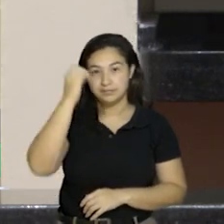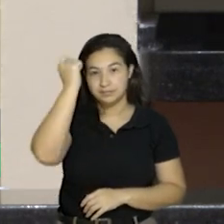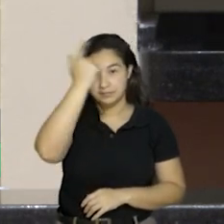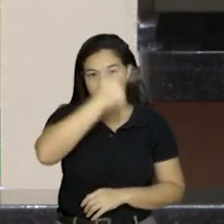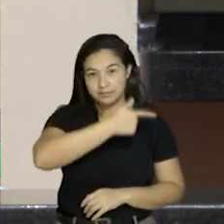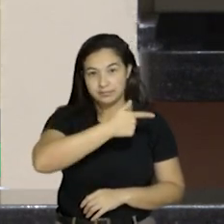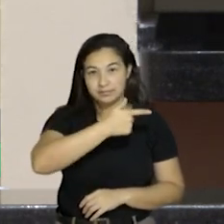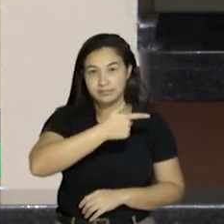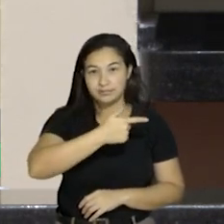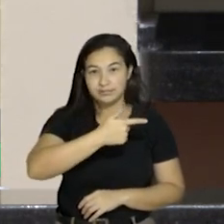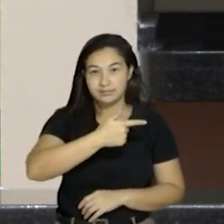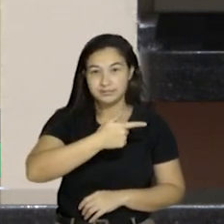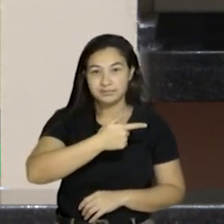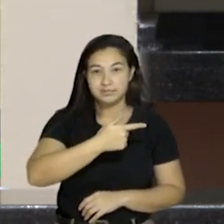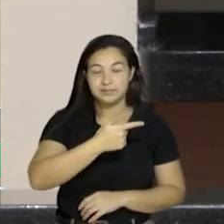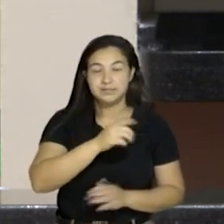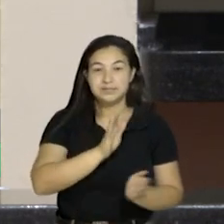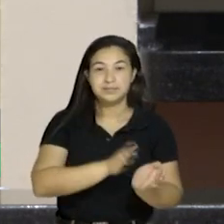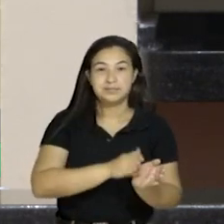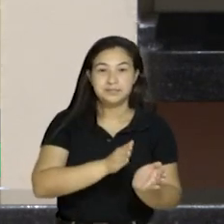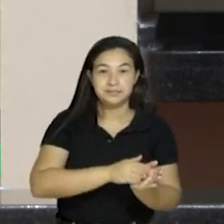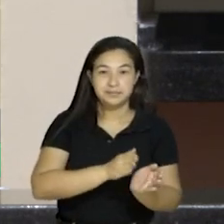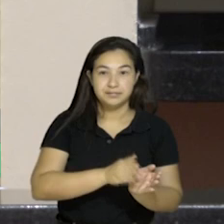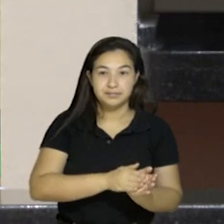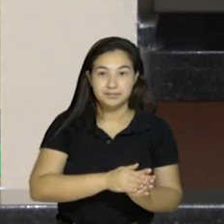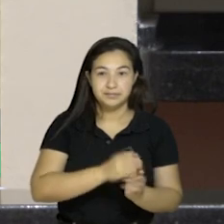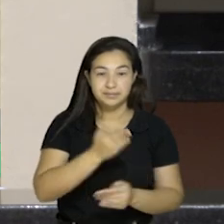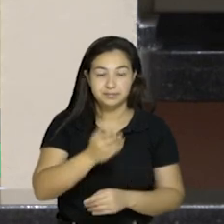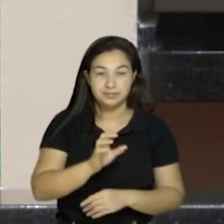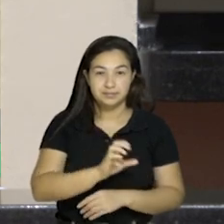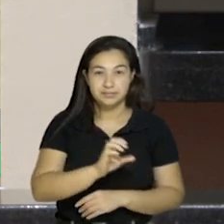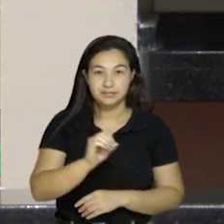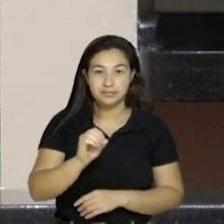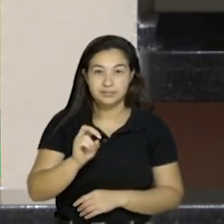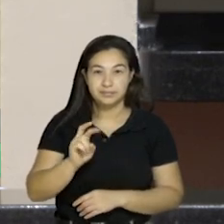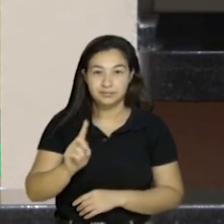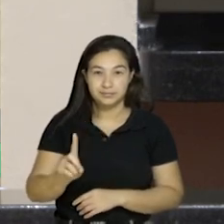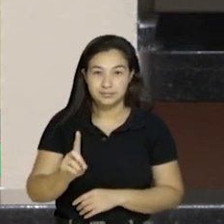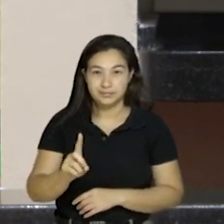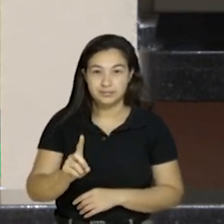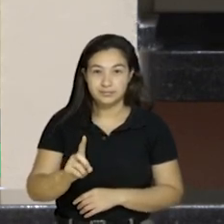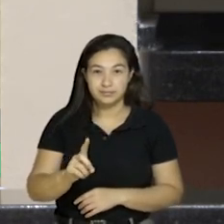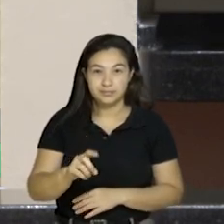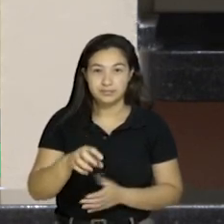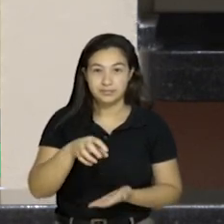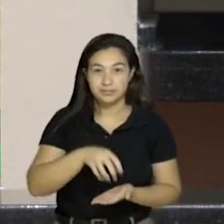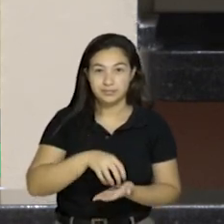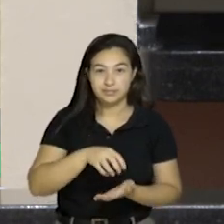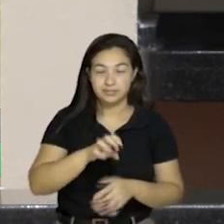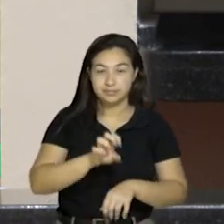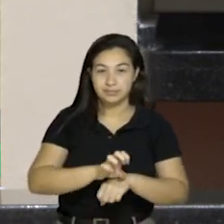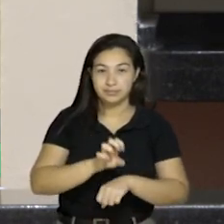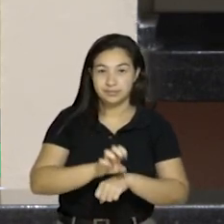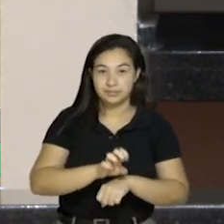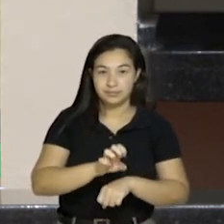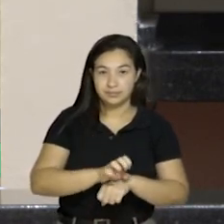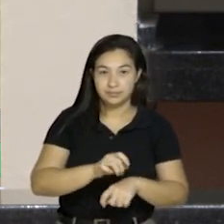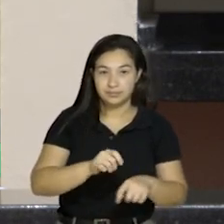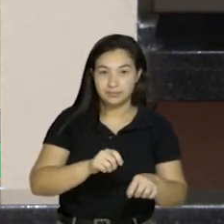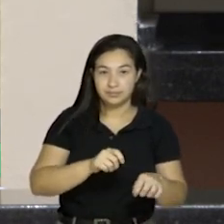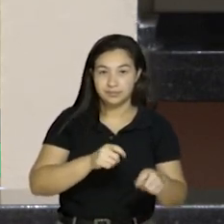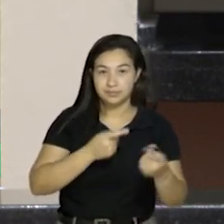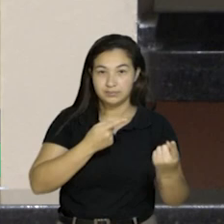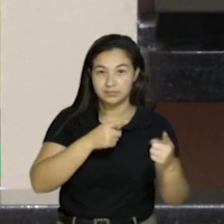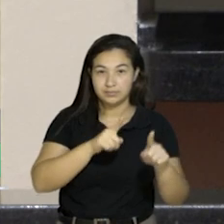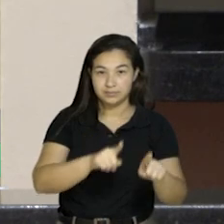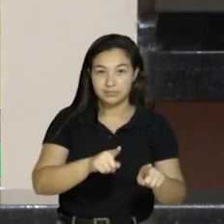Silva manifestação do aplausos coordenador do senso Estadual de apoio operacional de combate ao